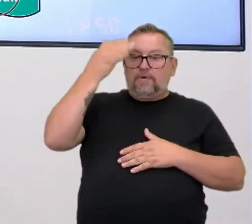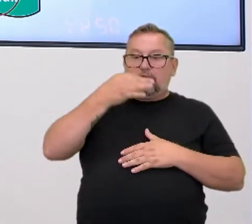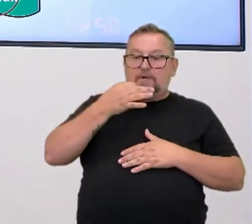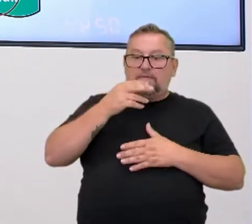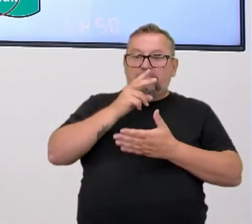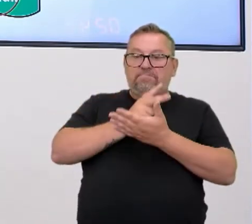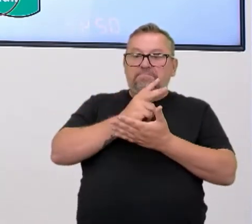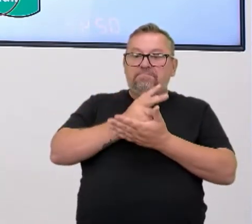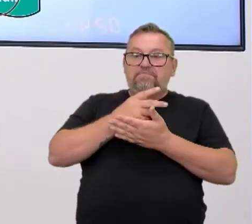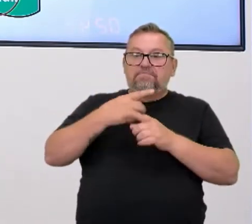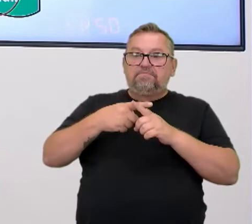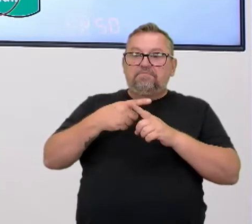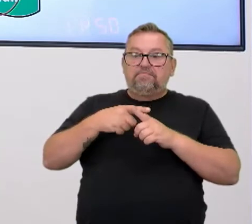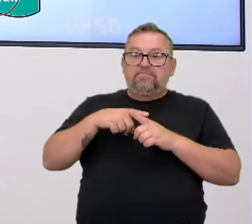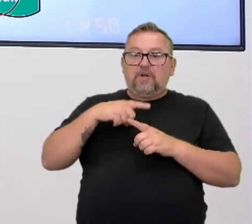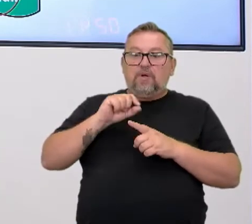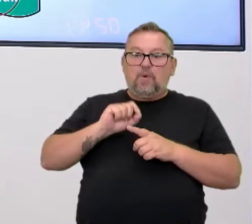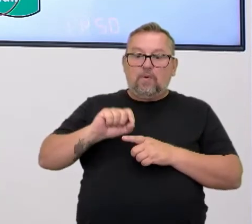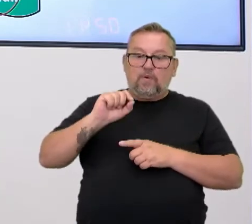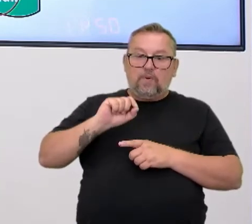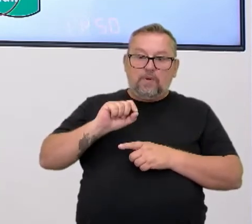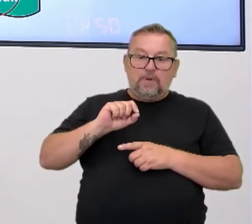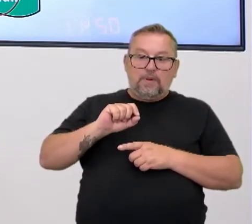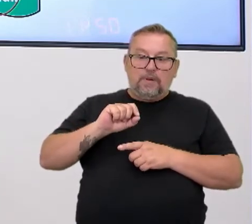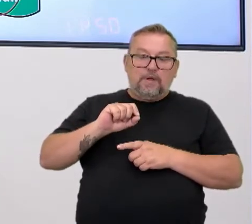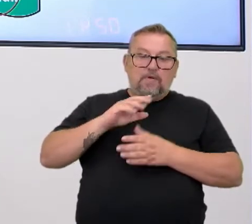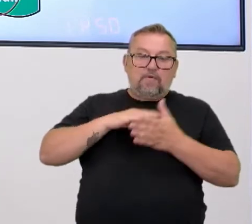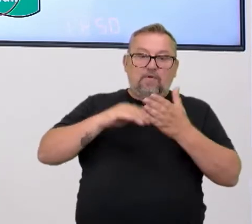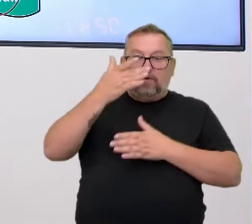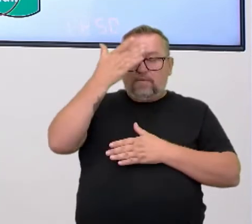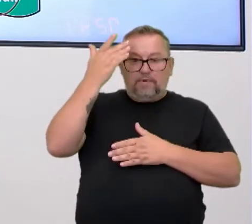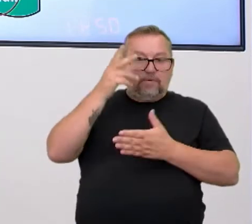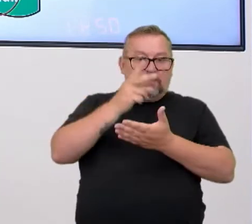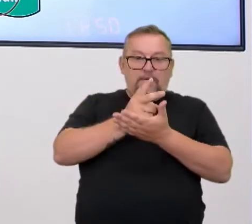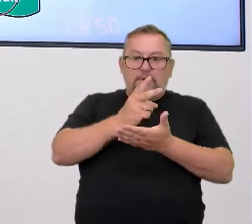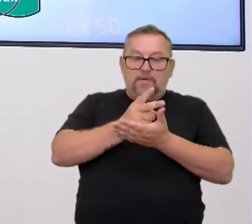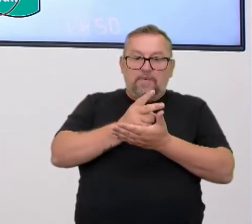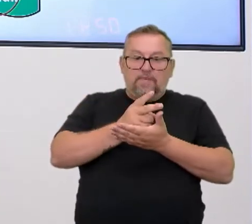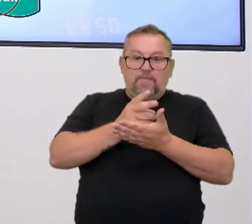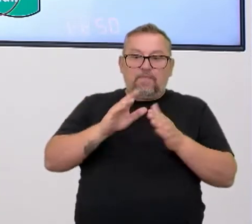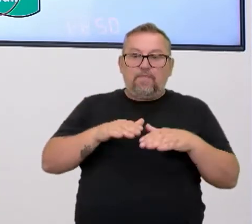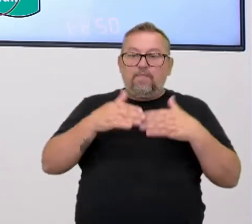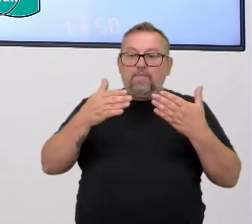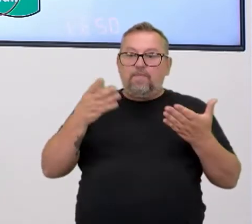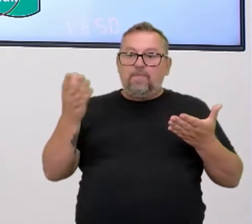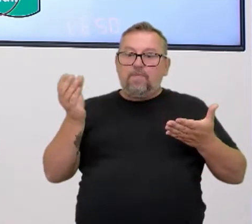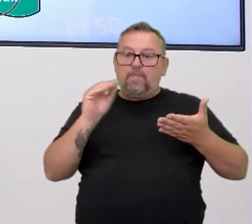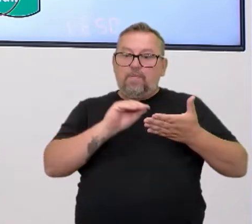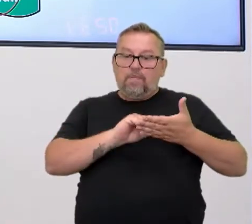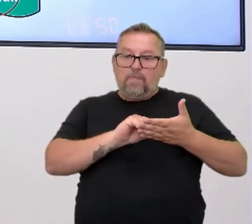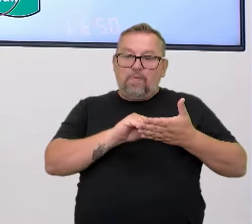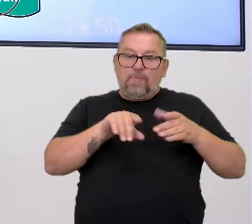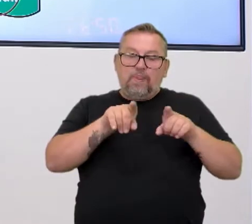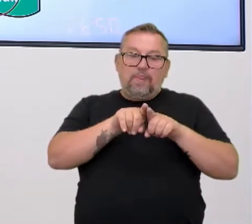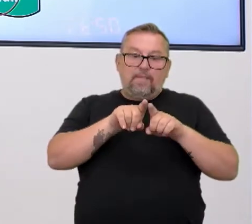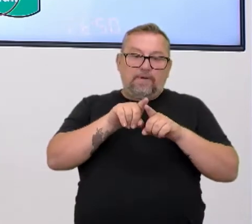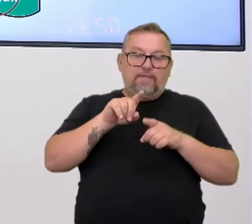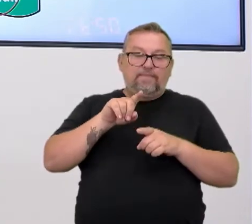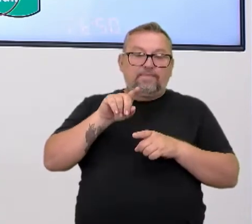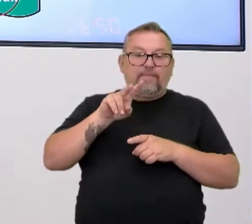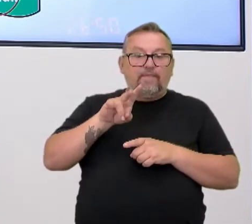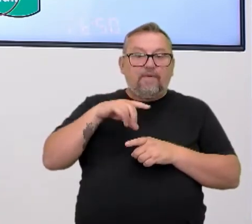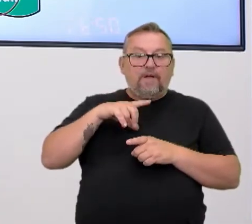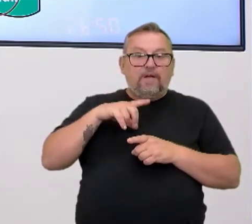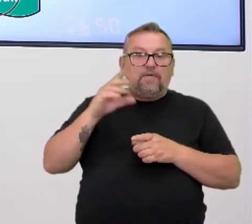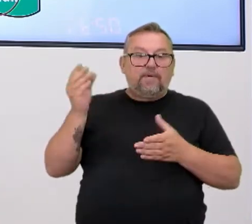mesma, porque geralmente a plataforma de busca de todo mundo é a mesma. Então, se eu colocar planejamento financeiro, todo